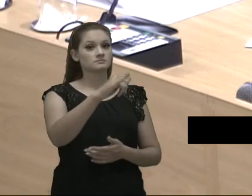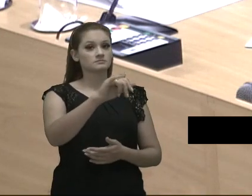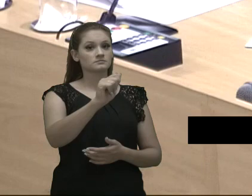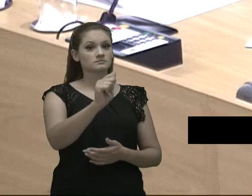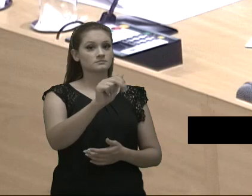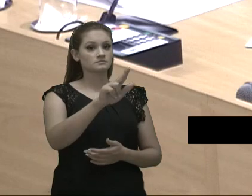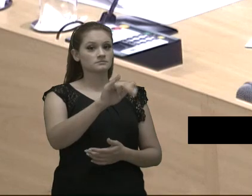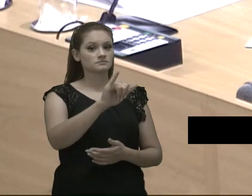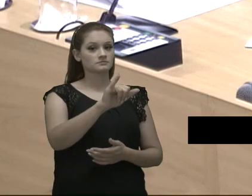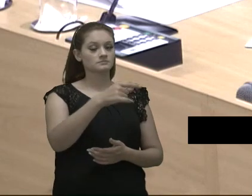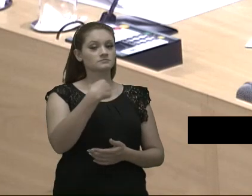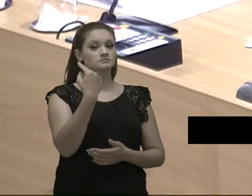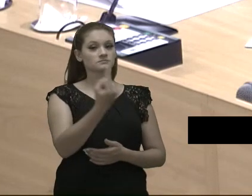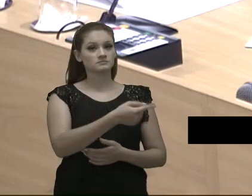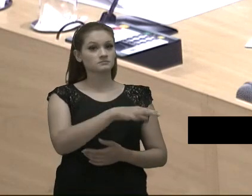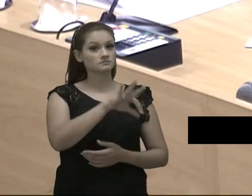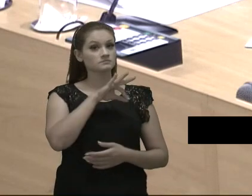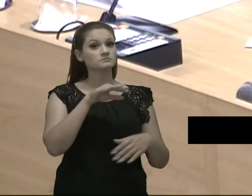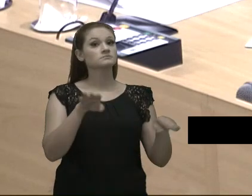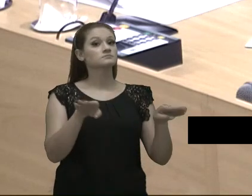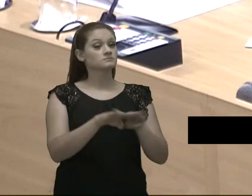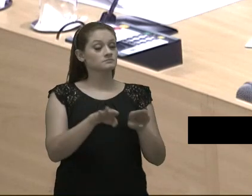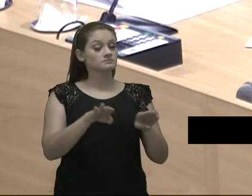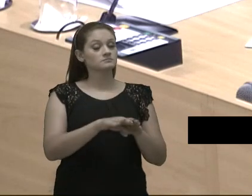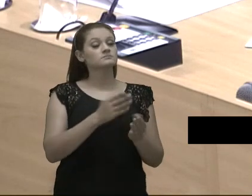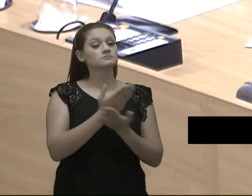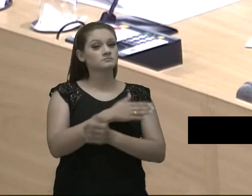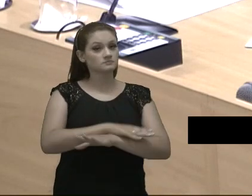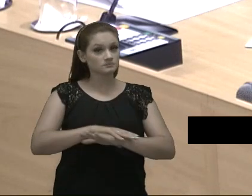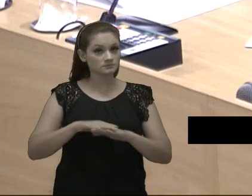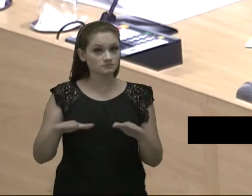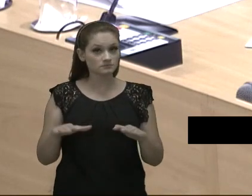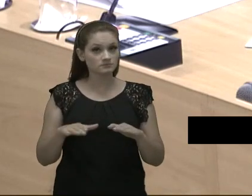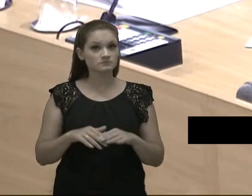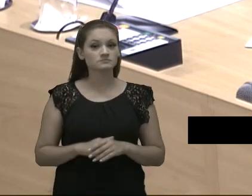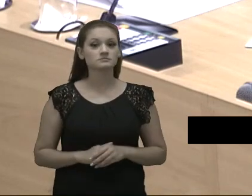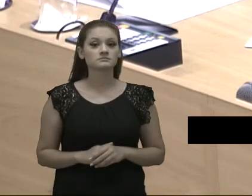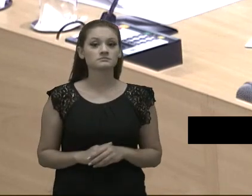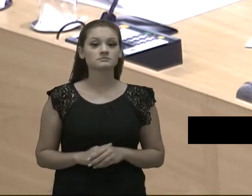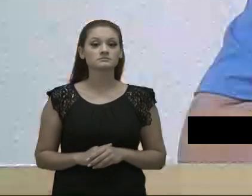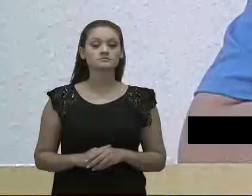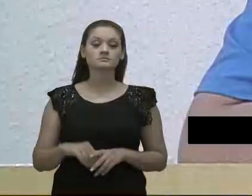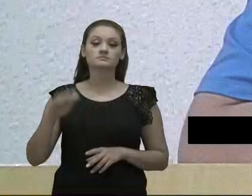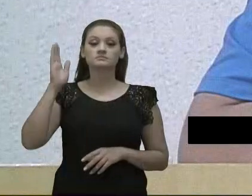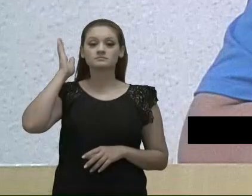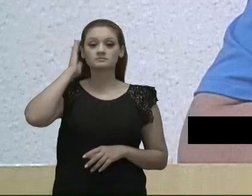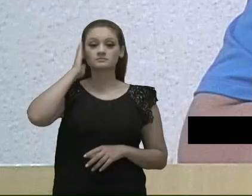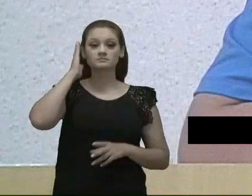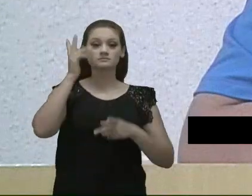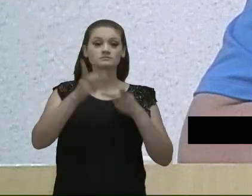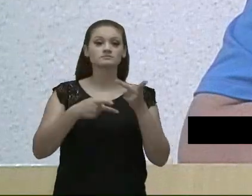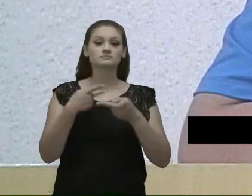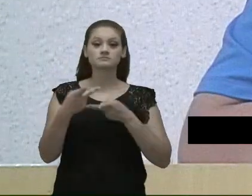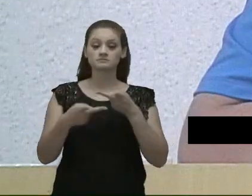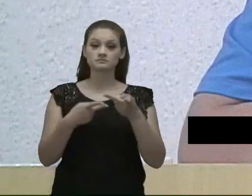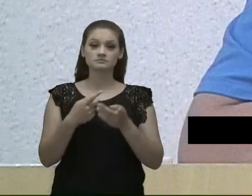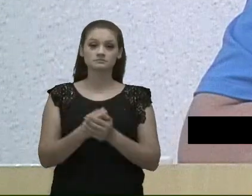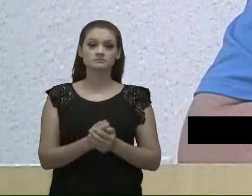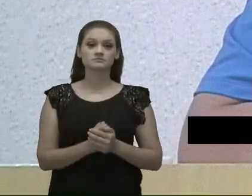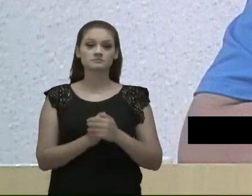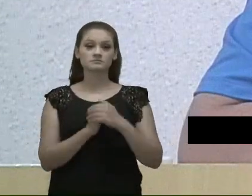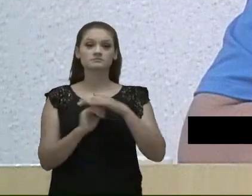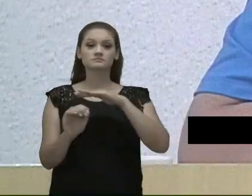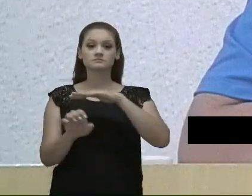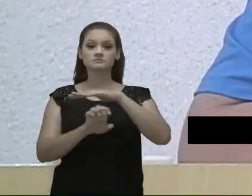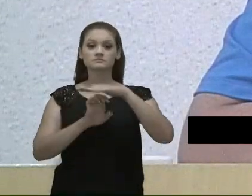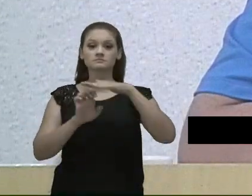foi fundamental para a nossa tomada de decisão aqui, para encerramento do contrato. Você saberia me responder, Jefferson, que empresa